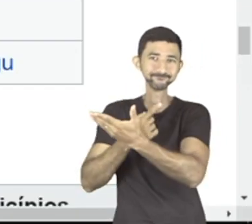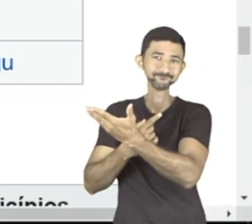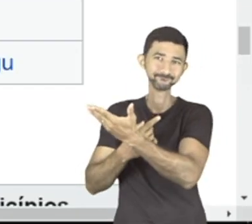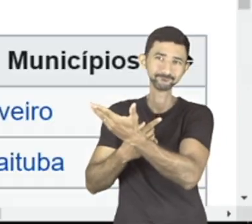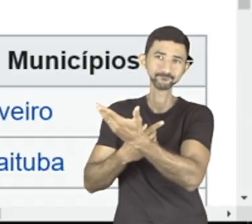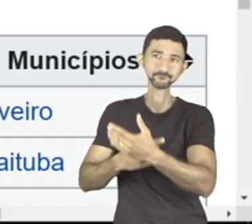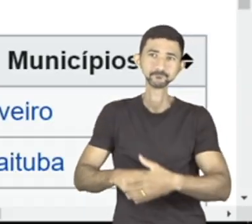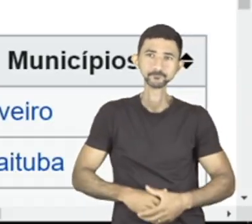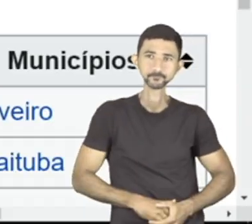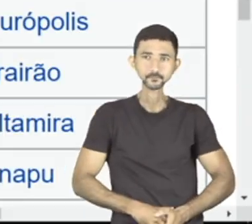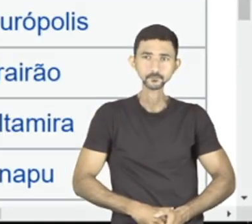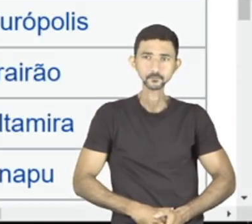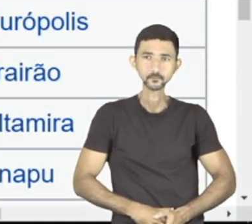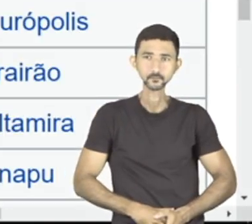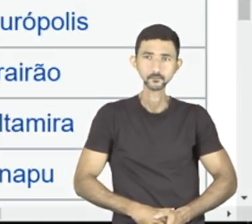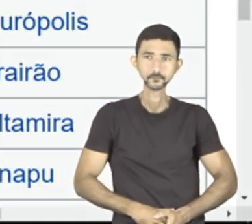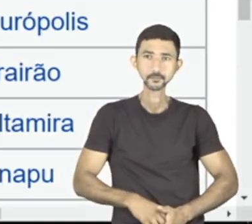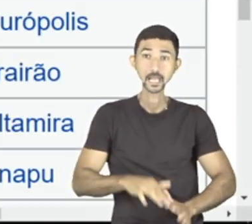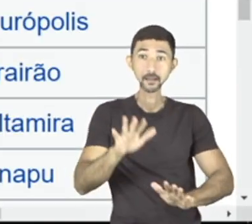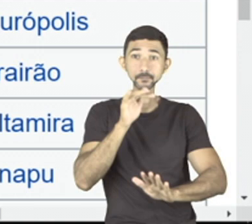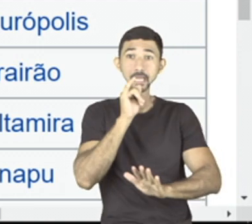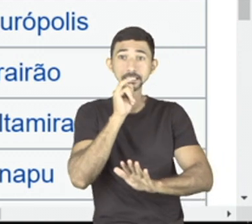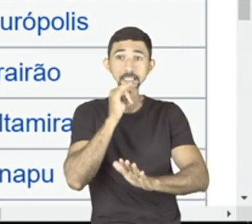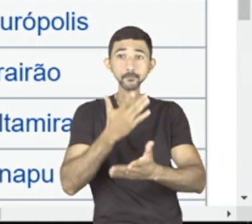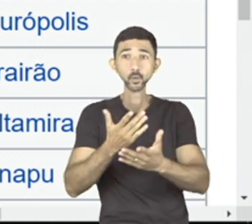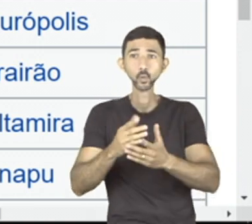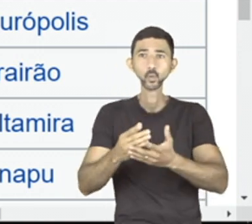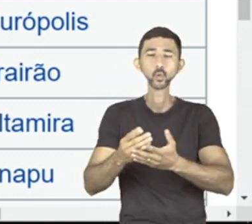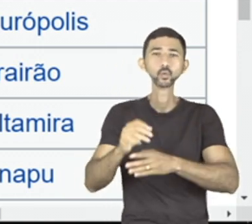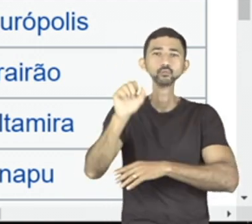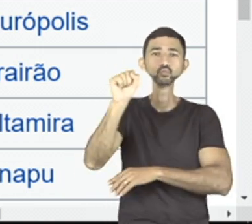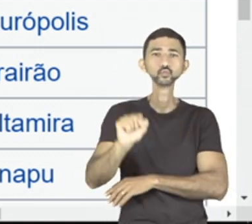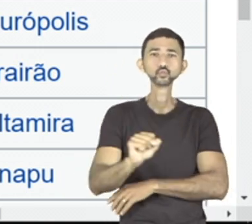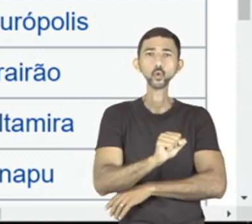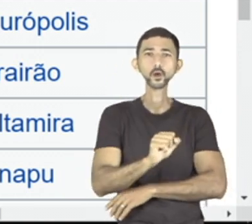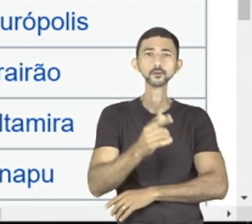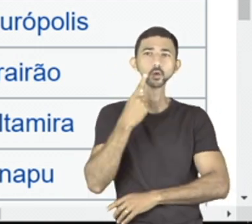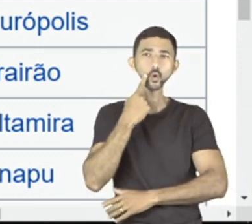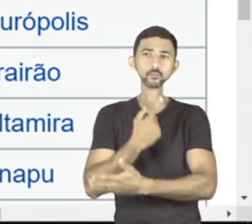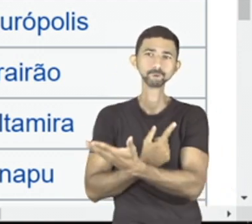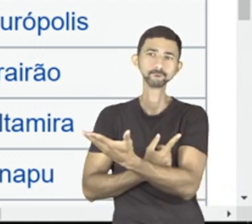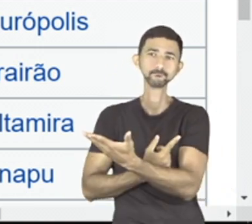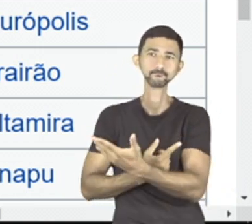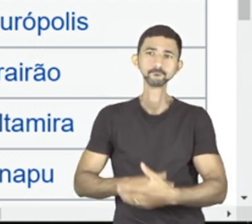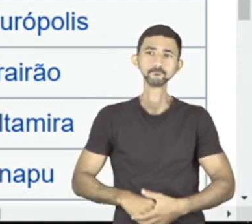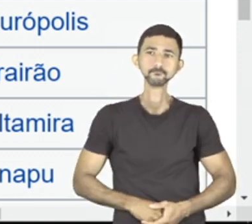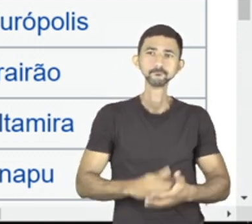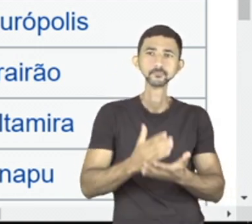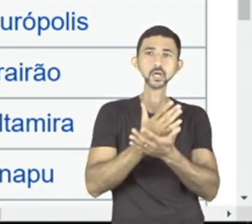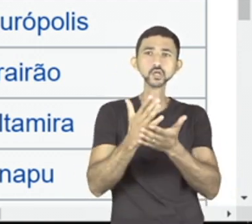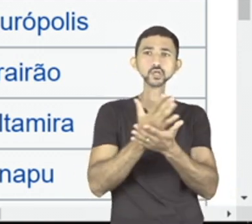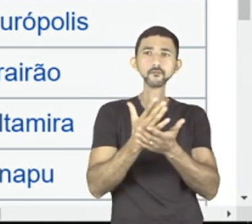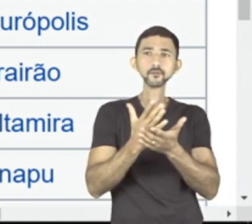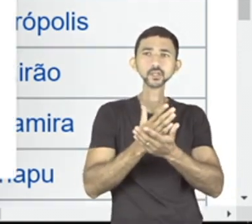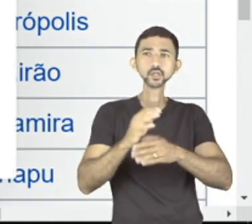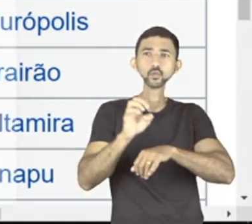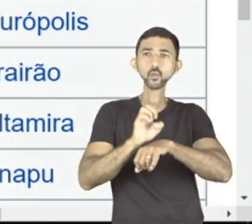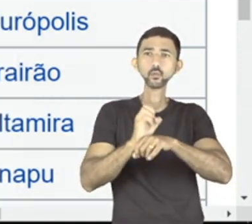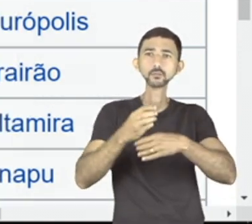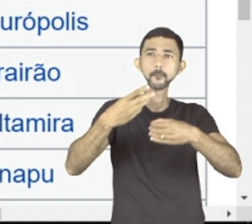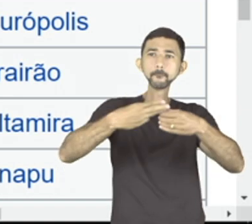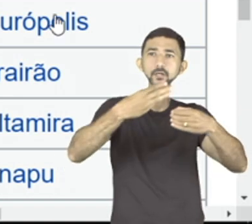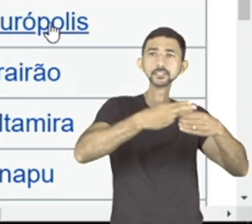Observem aqui, ó, as regiões. Por exemplo, a região sudoeste do Pará era dividido assim e